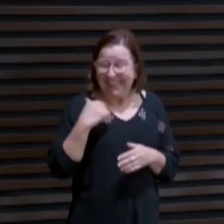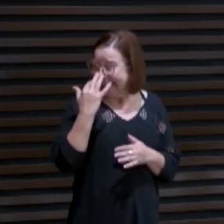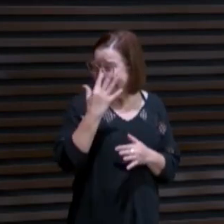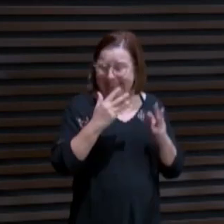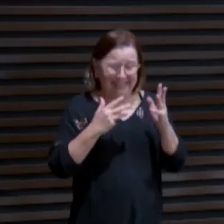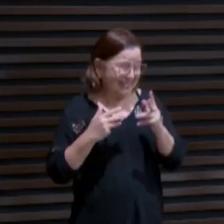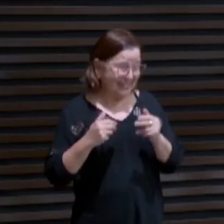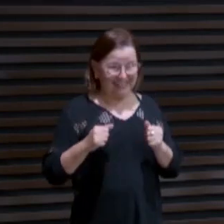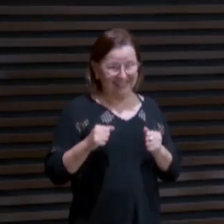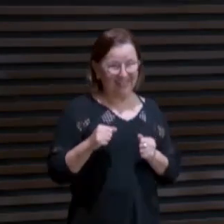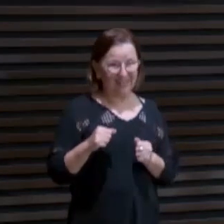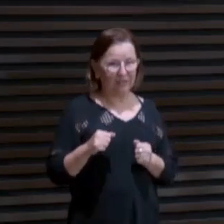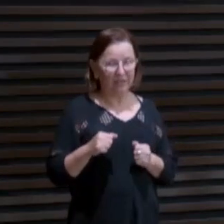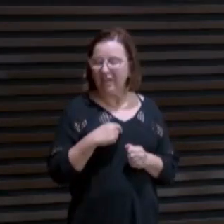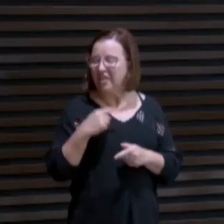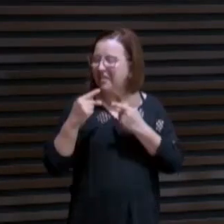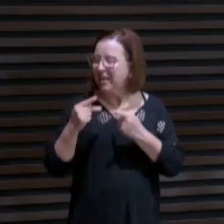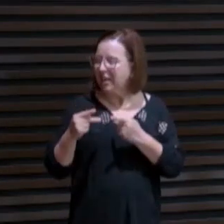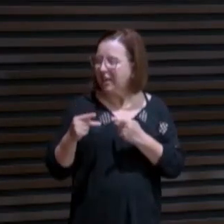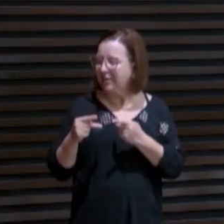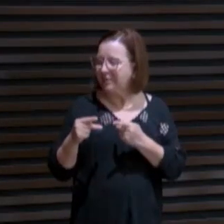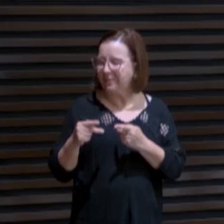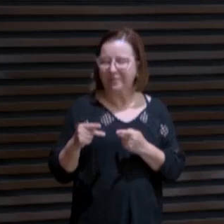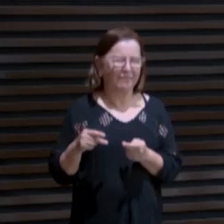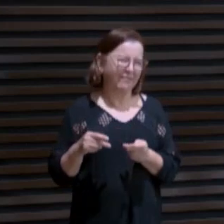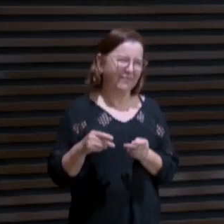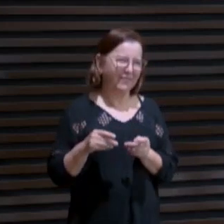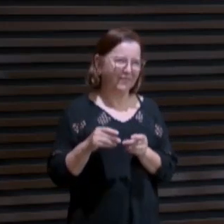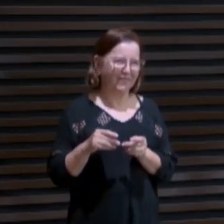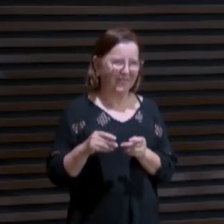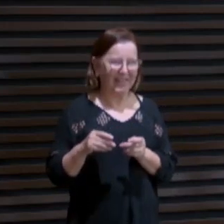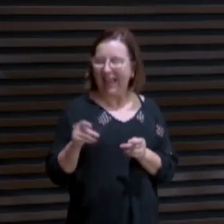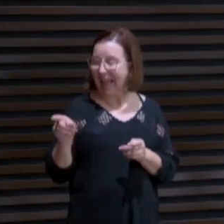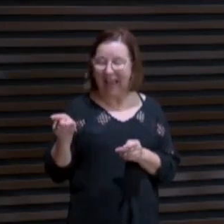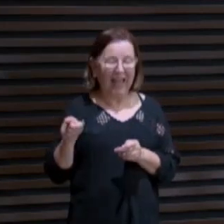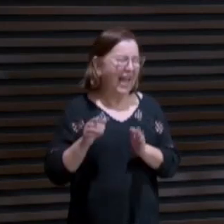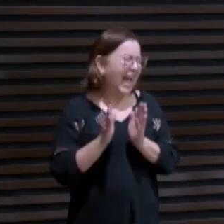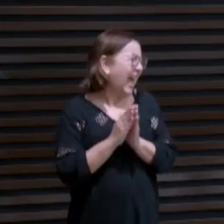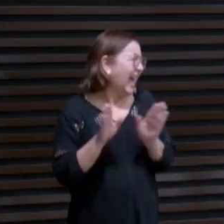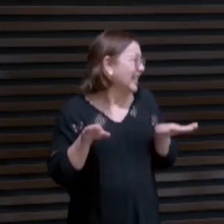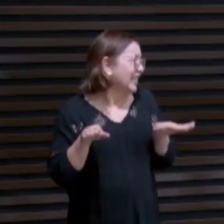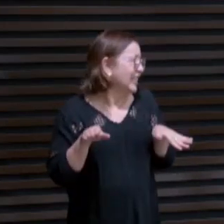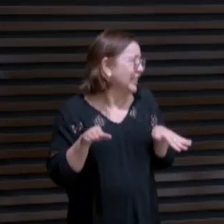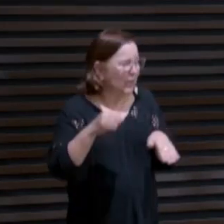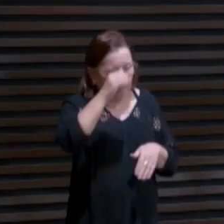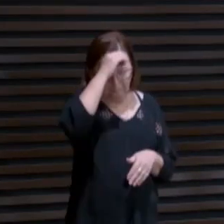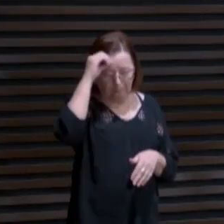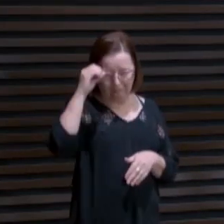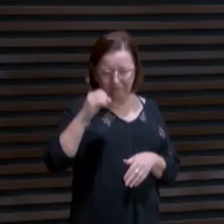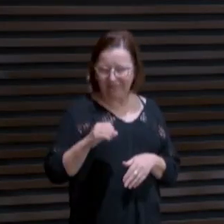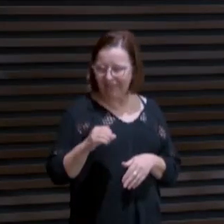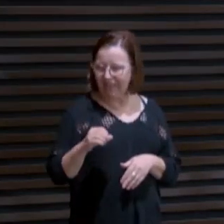e fazendo toda, e virou e disse assim, que anjinhos inocentes. Eu disse, qual? Seu neto ou minha filha? Ela disse,